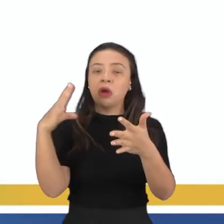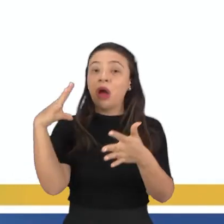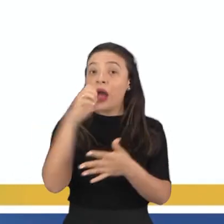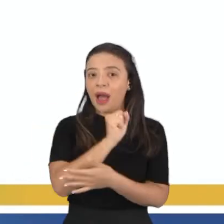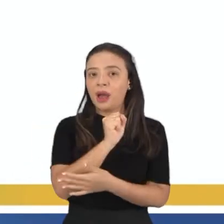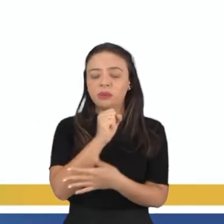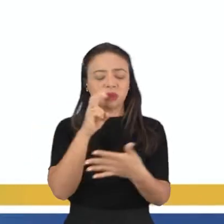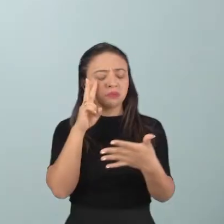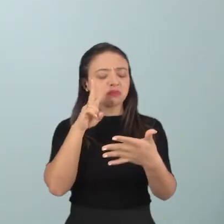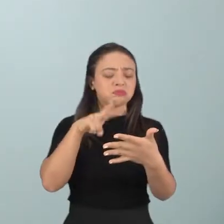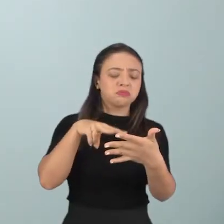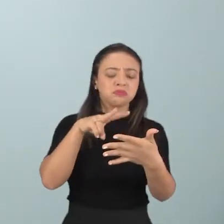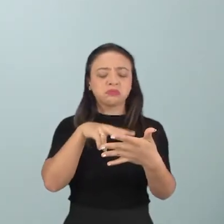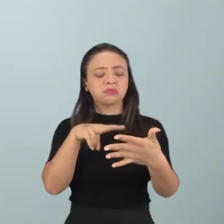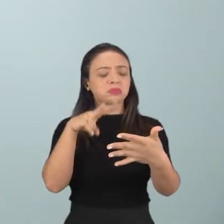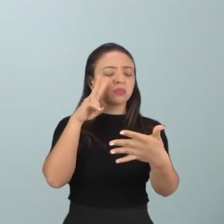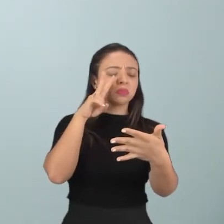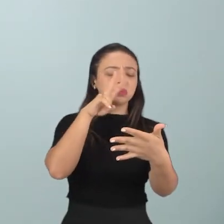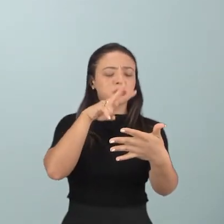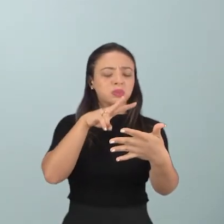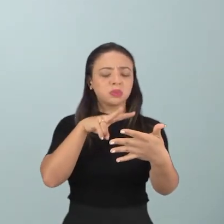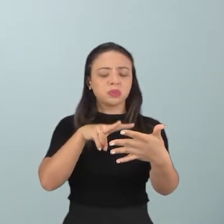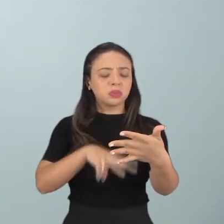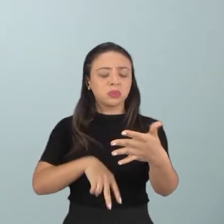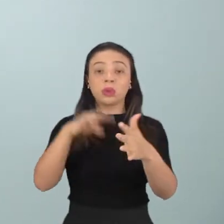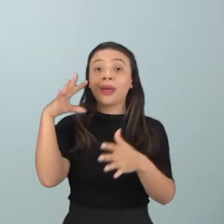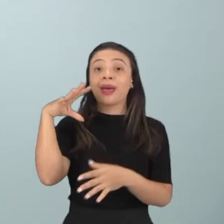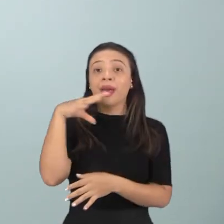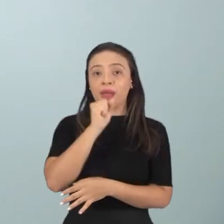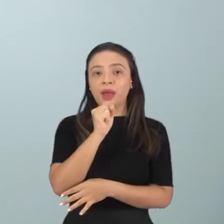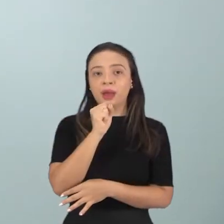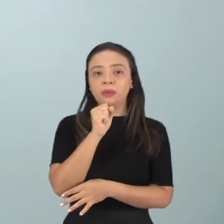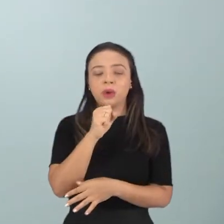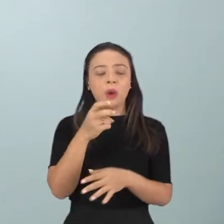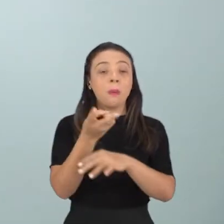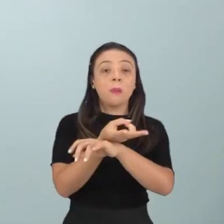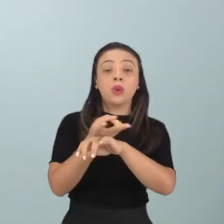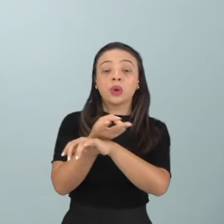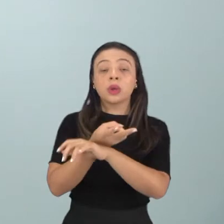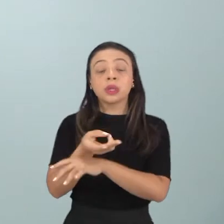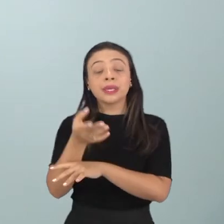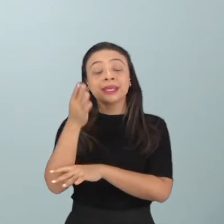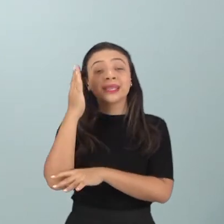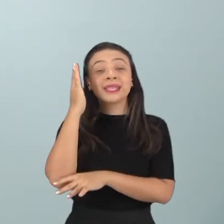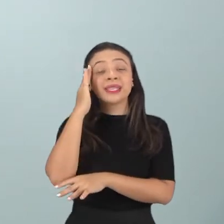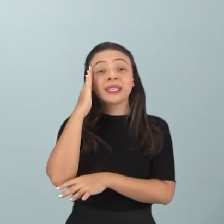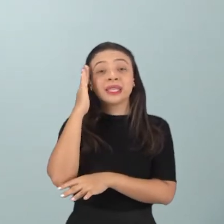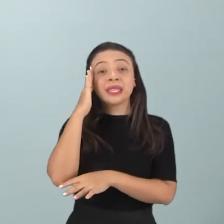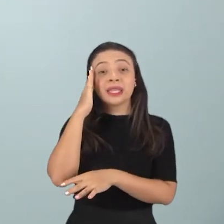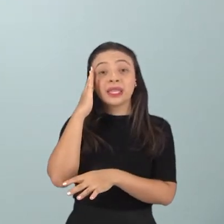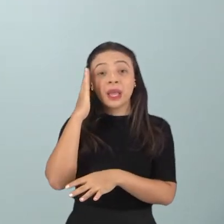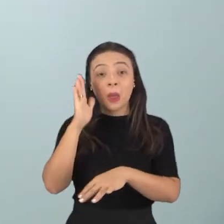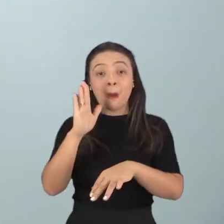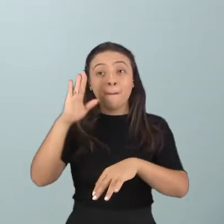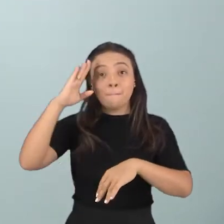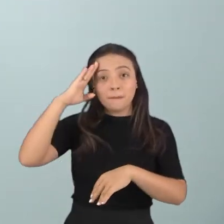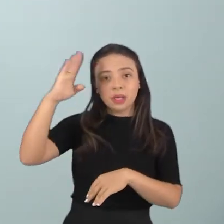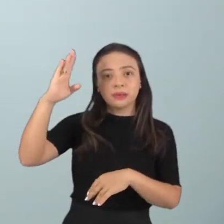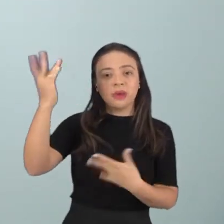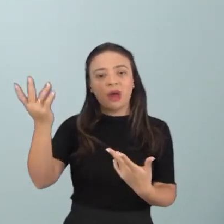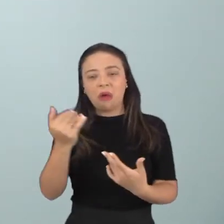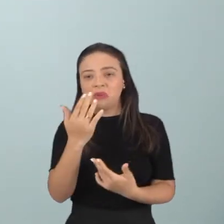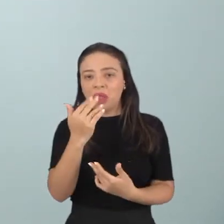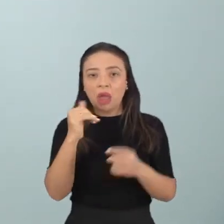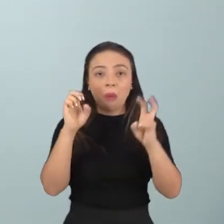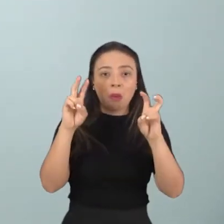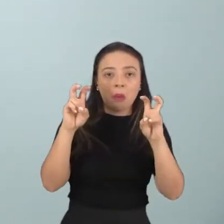superficial que você vai passar a vista por cima do texto procurando compreender a ideia geral dele Será que você tem está falando de comida de